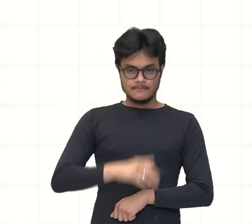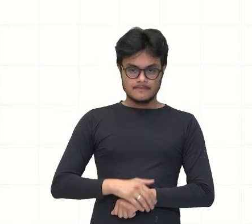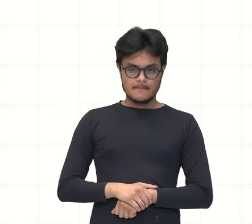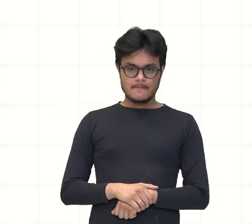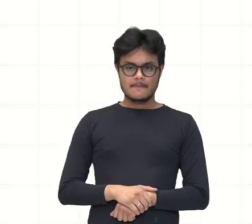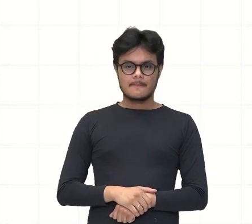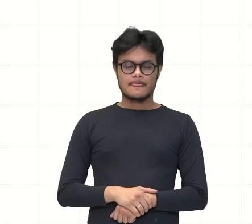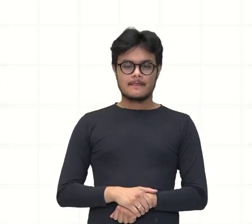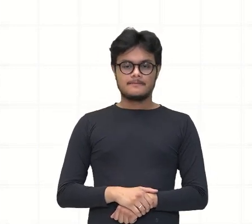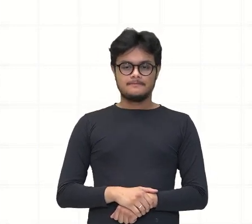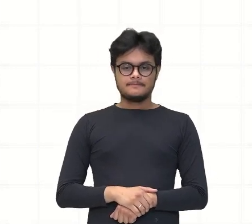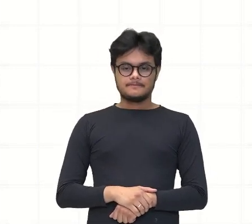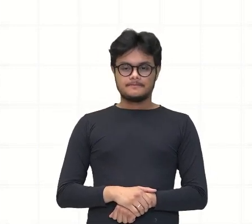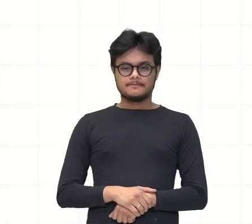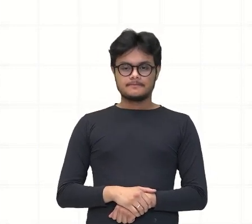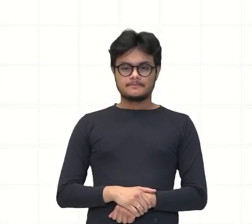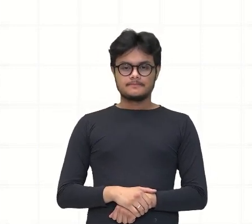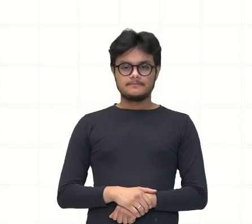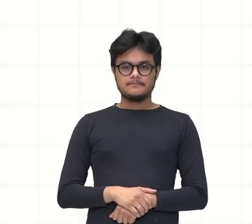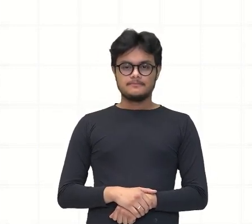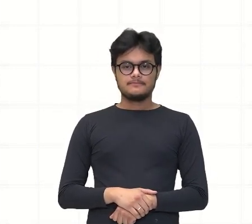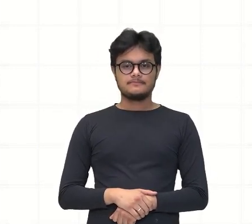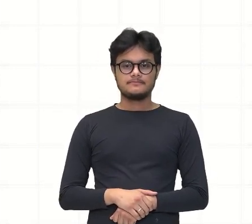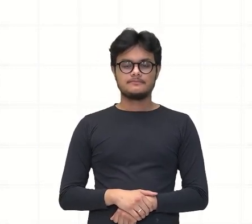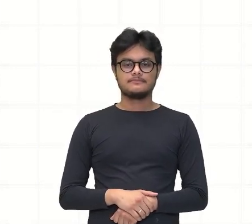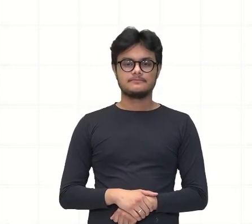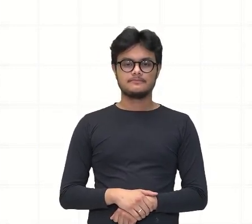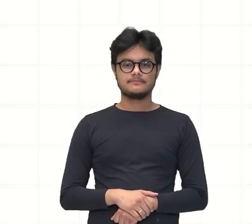né? Pegando aqui a nossa calculadora.